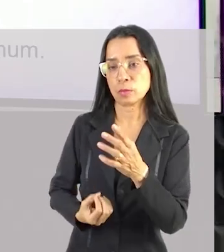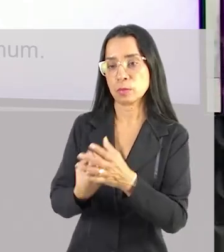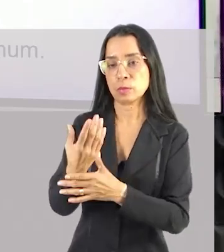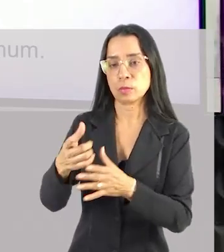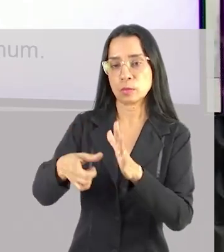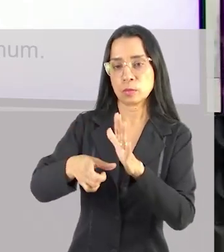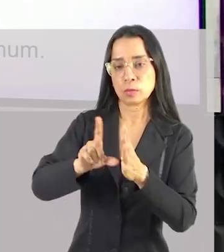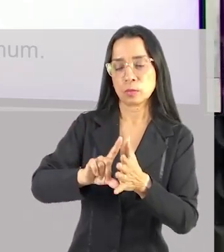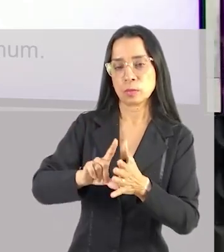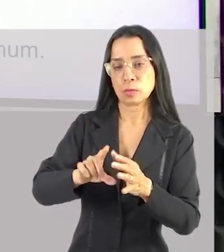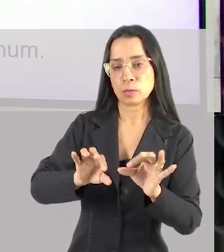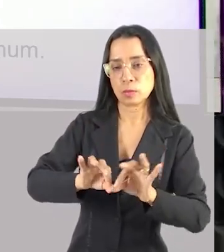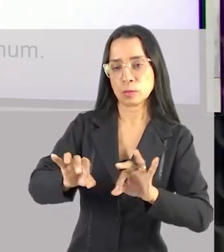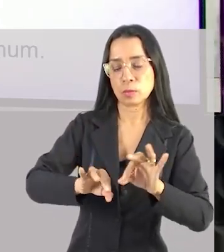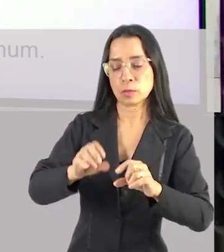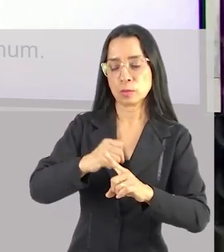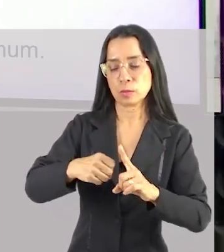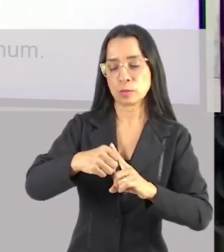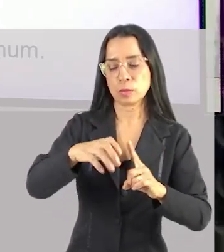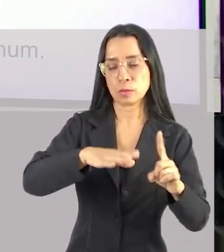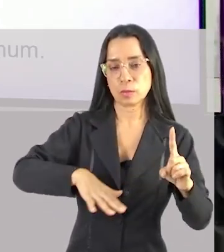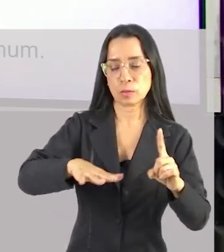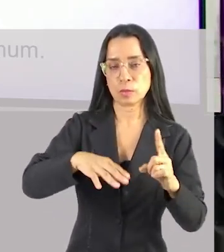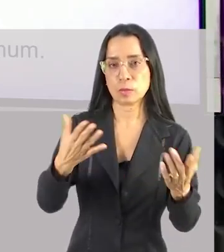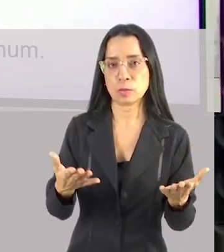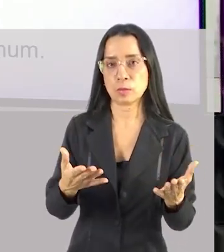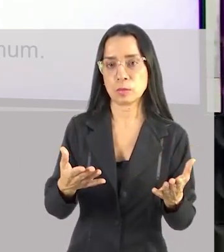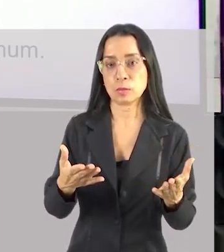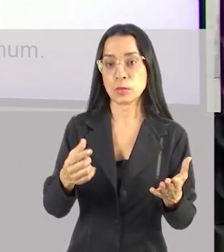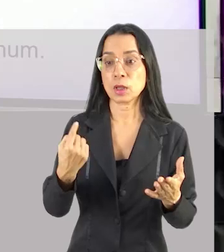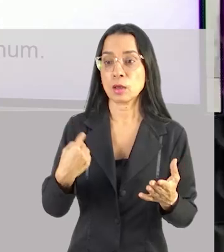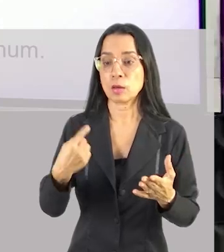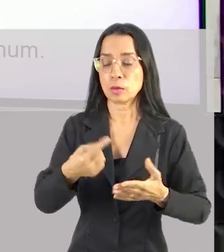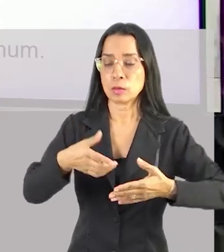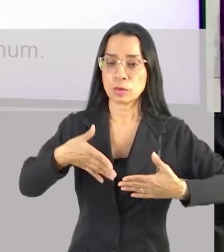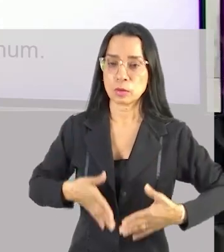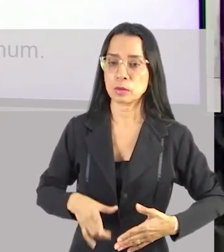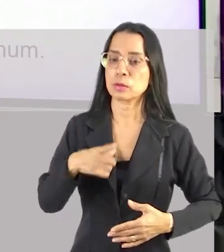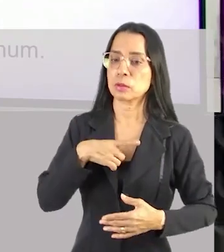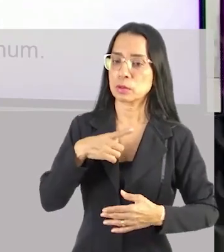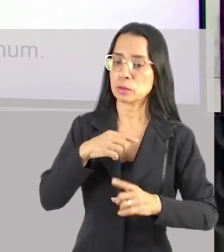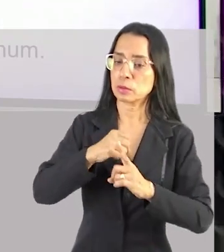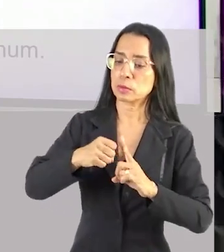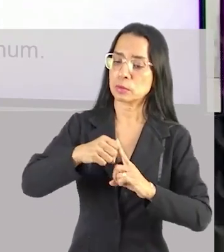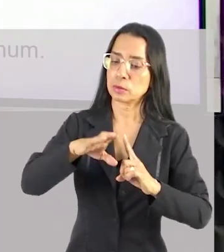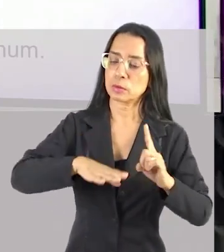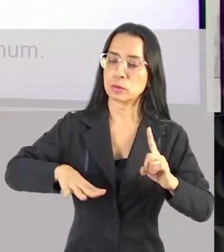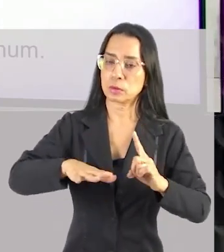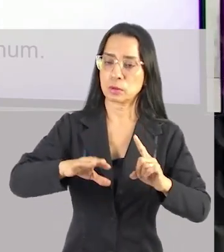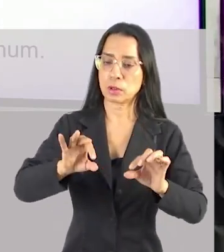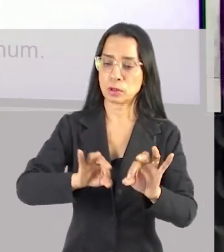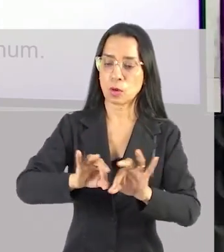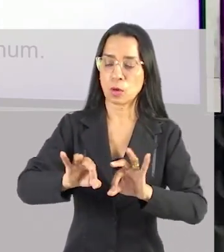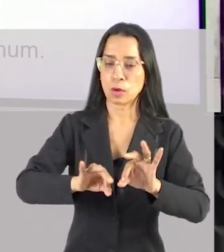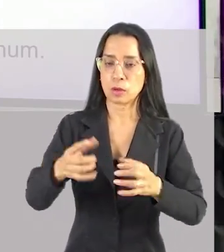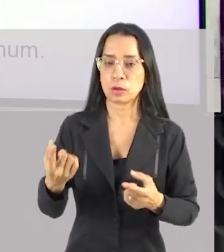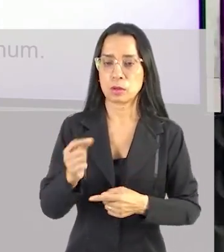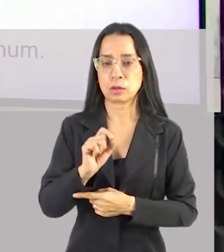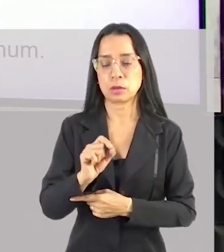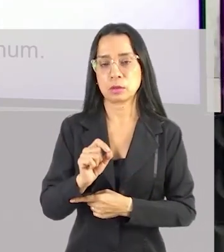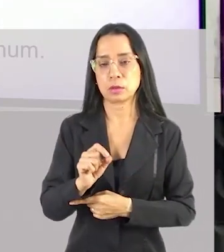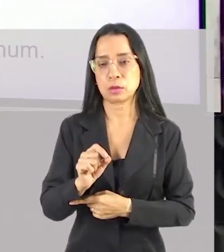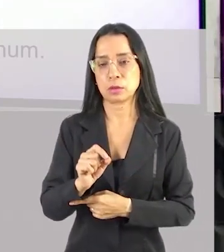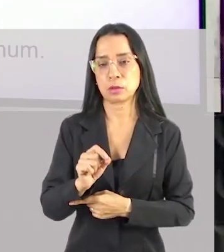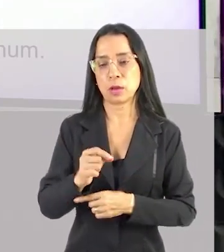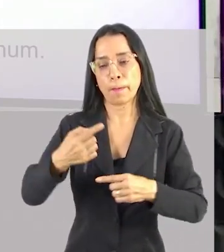da sociedade. Quando nós nascemos, já há uma sociedade completamente organizada. E essa organização, ela